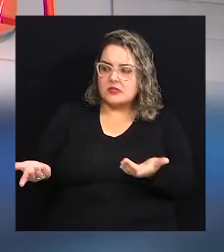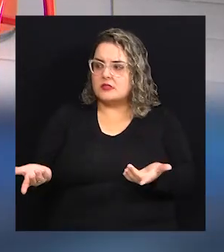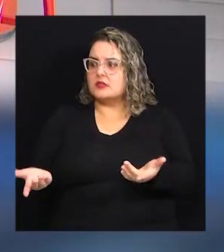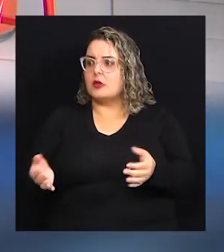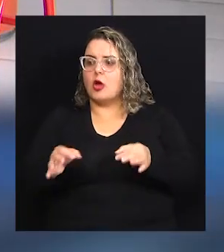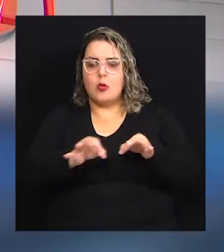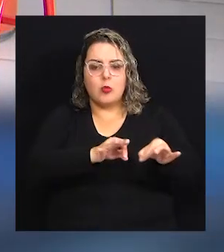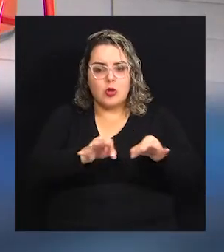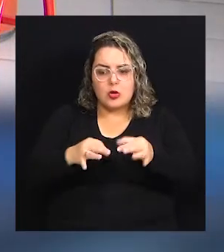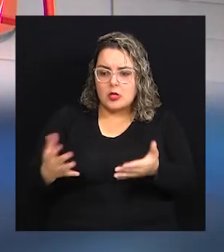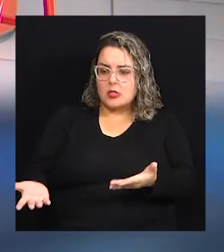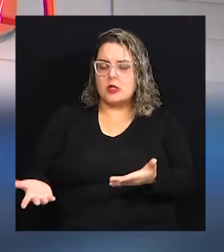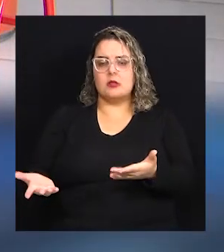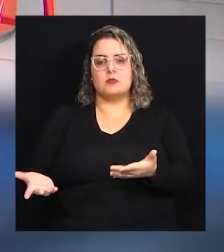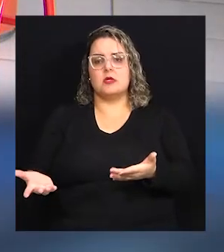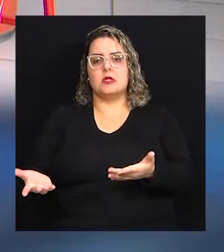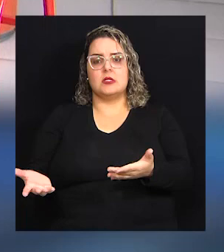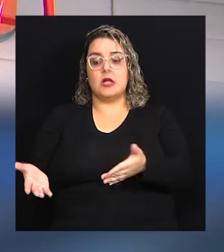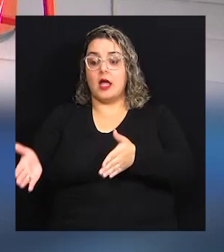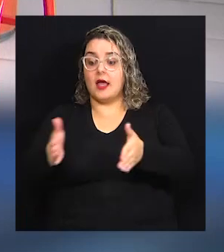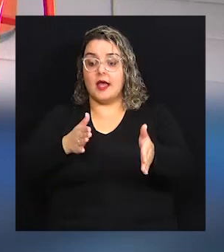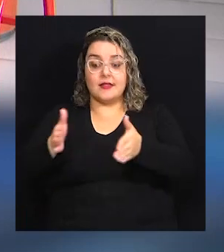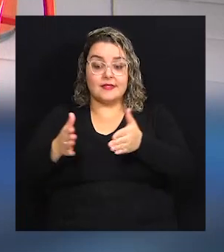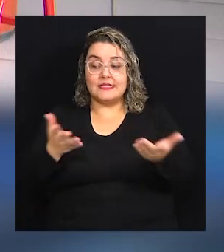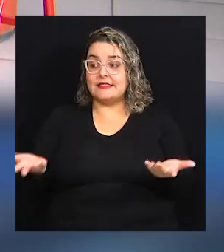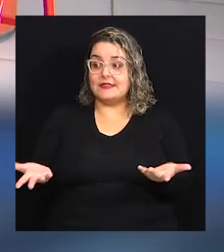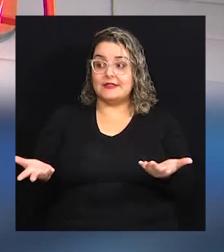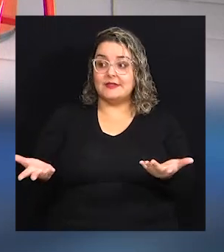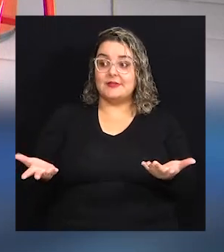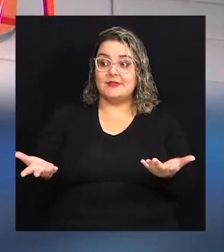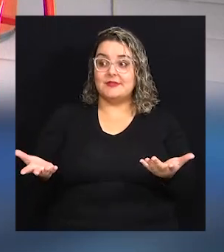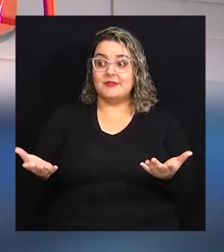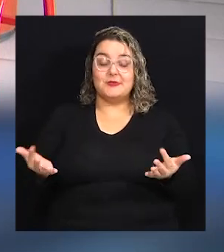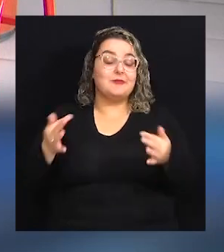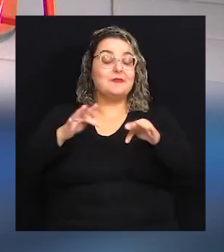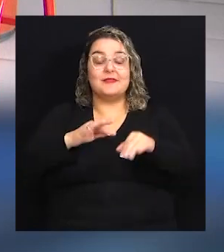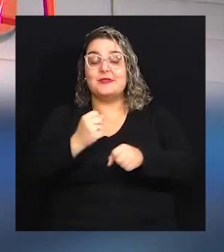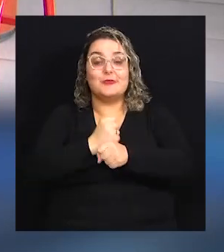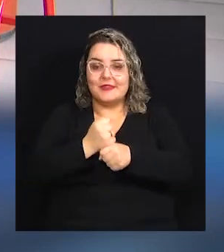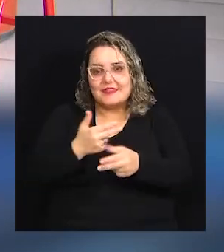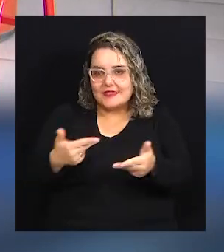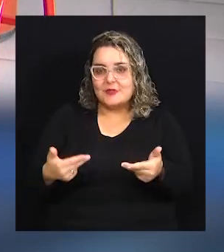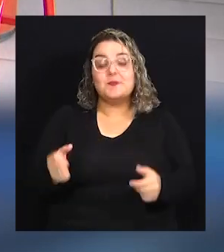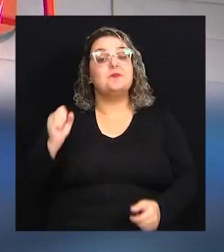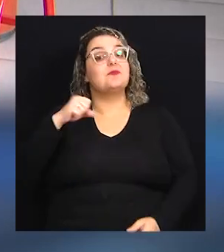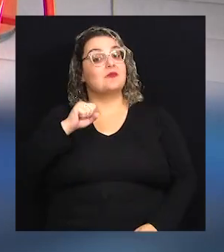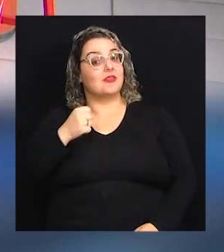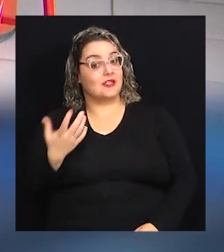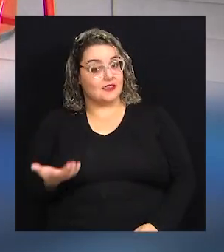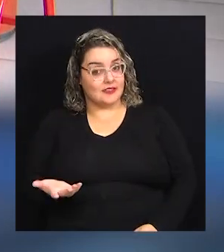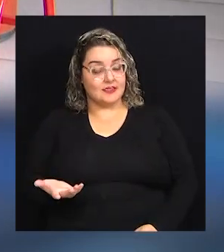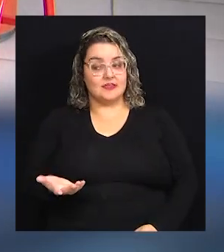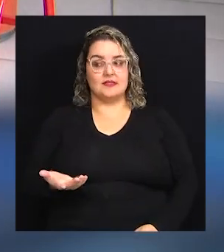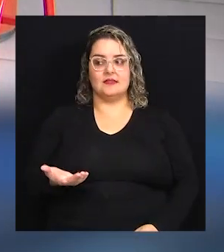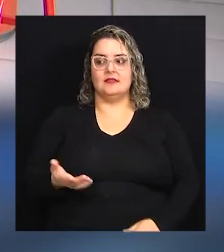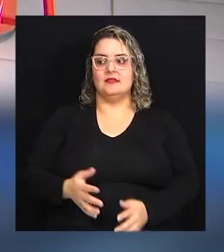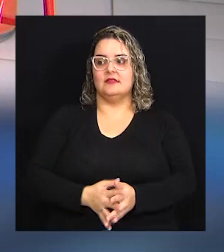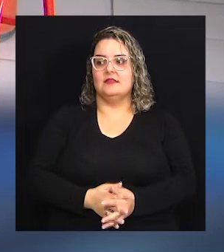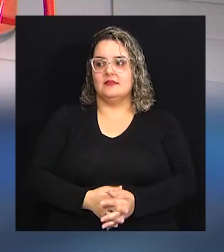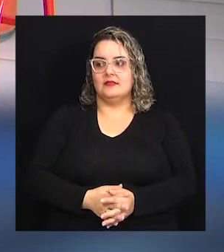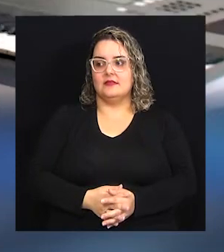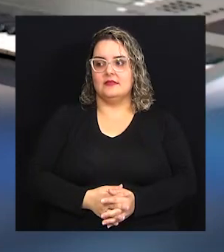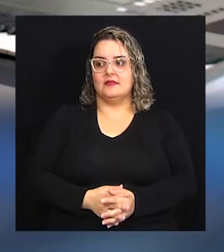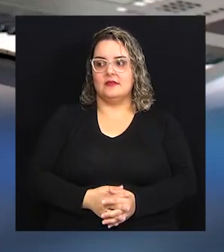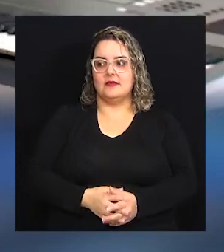fazem apresentações, tipo, programa para aquele momento do ápice do fim do ano, alguma coisa assim? Sim, a